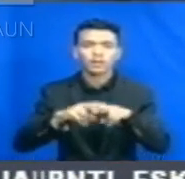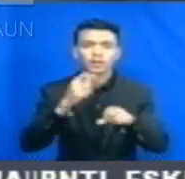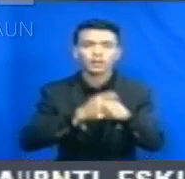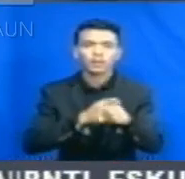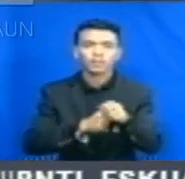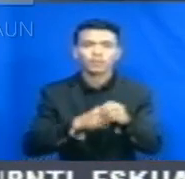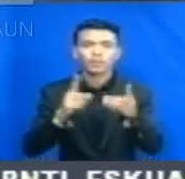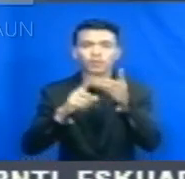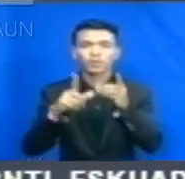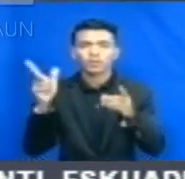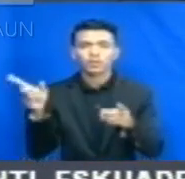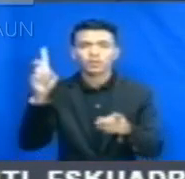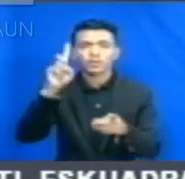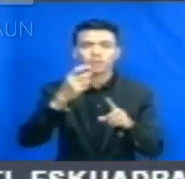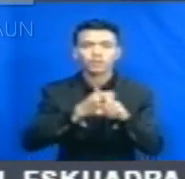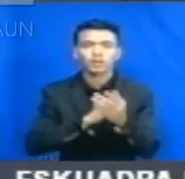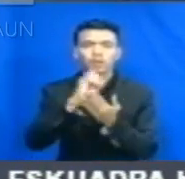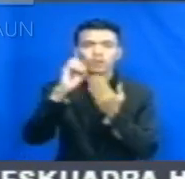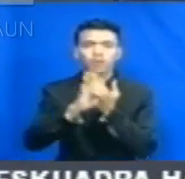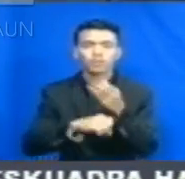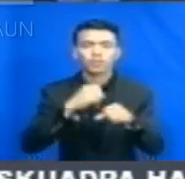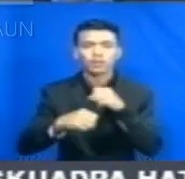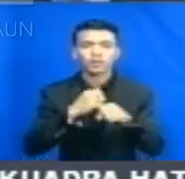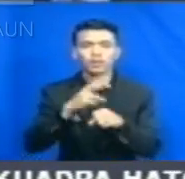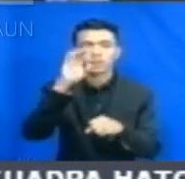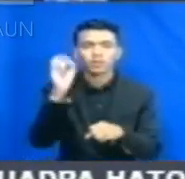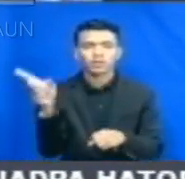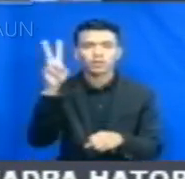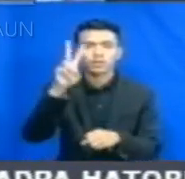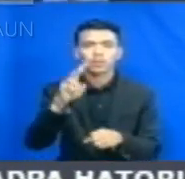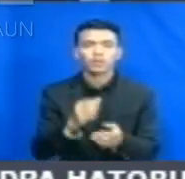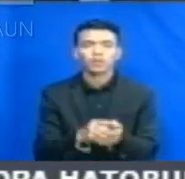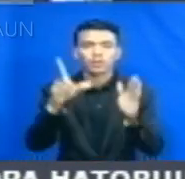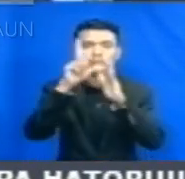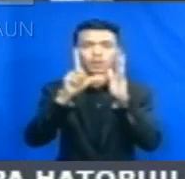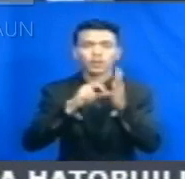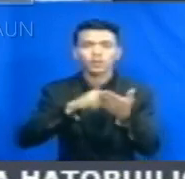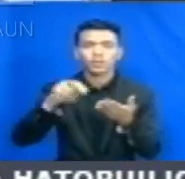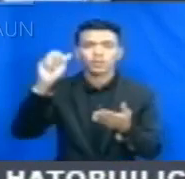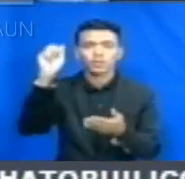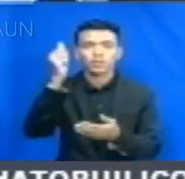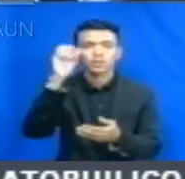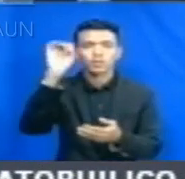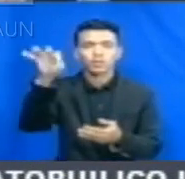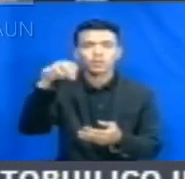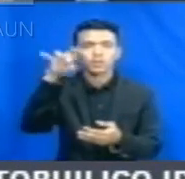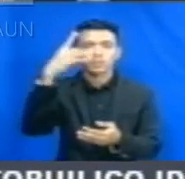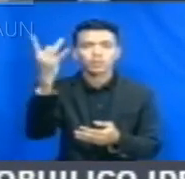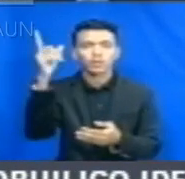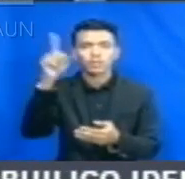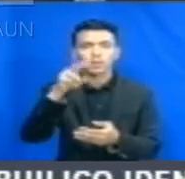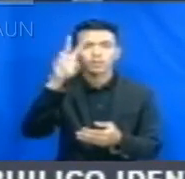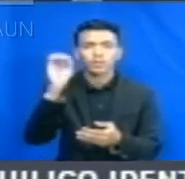toloran tolunulo resenida fula no outubro, tinan rihun rua, rua nulo resen rua. O decreto-lei número sanulo resen walu para rihun rua, rua